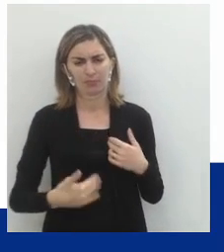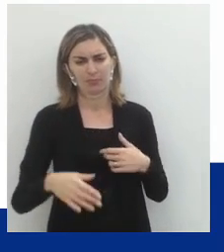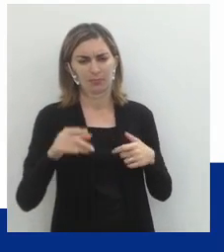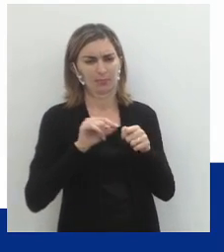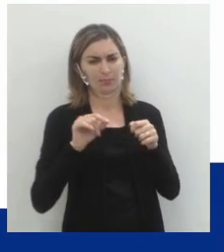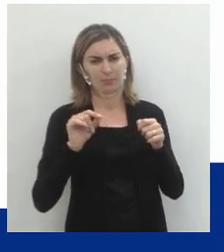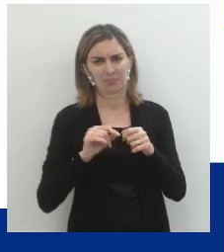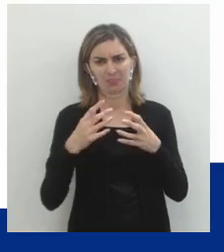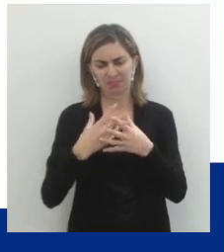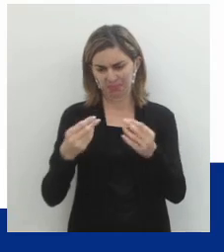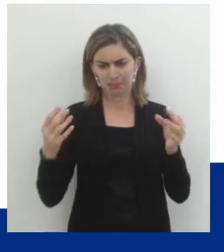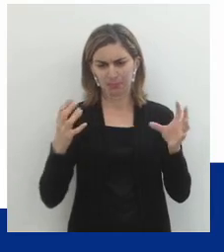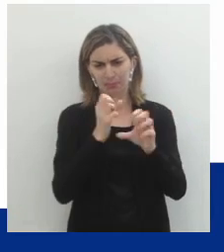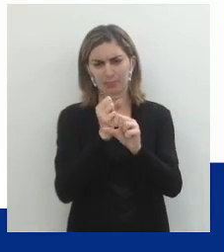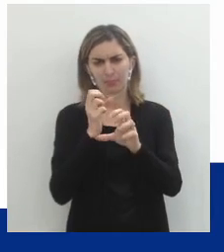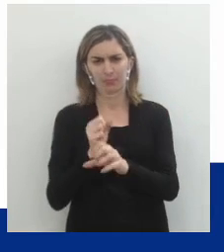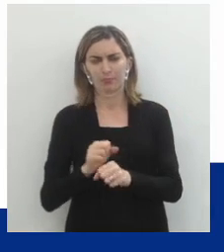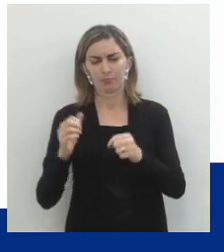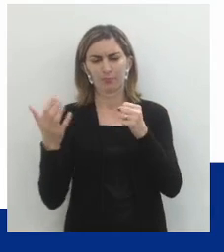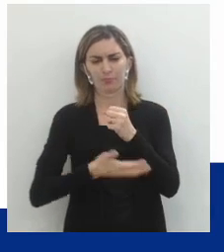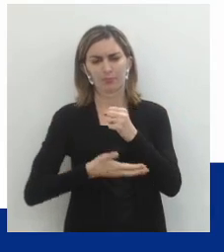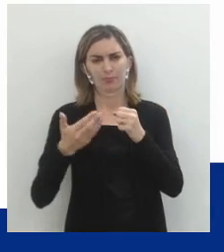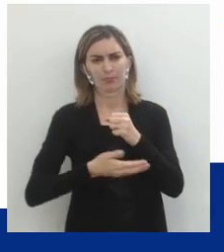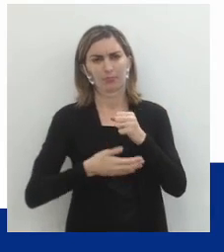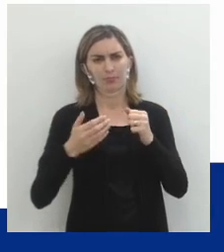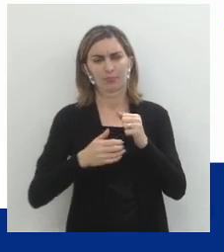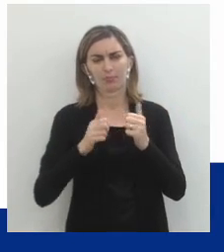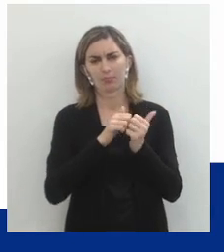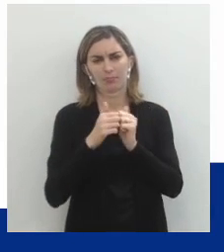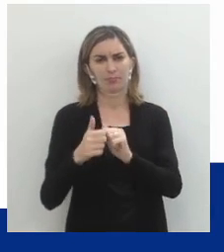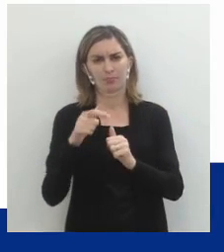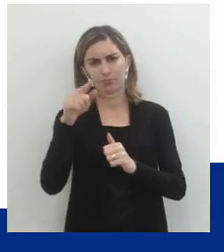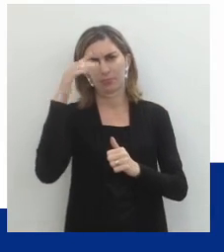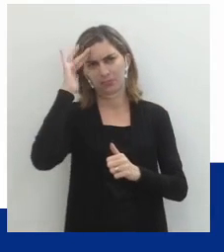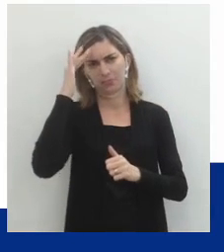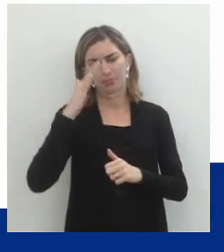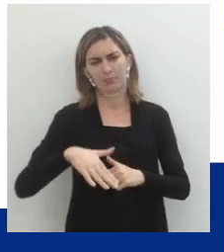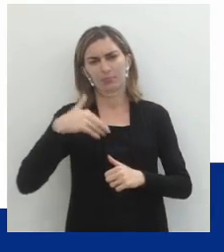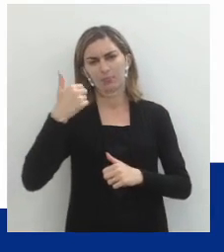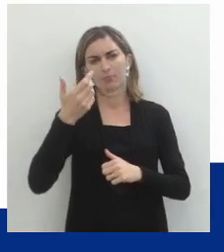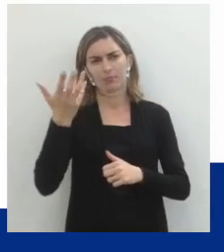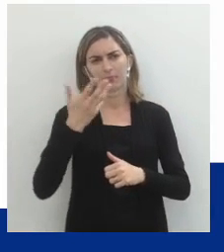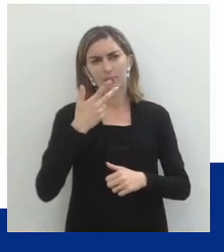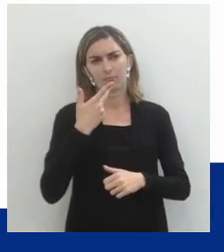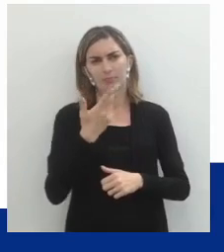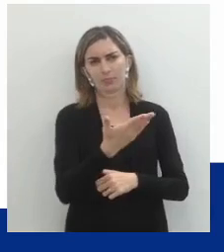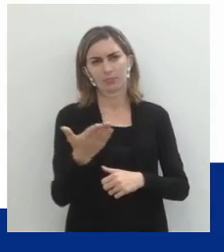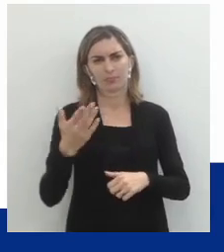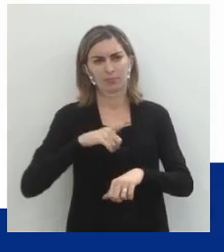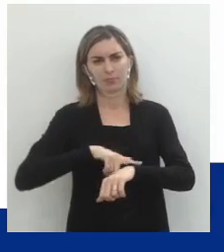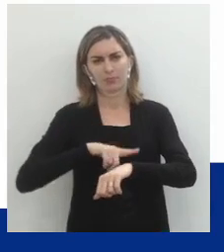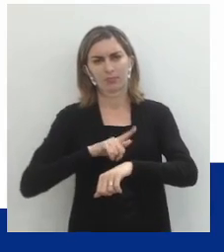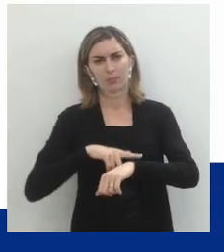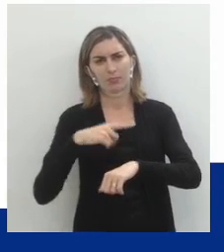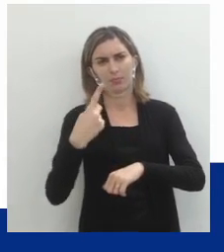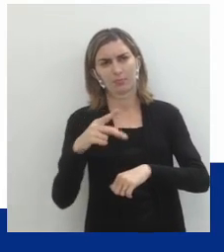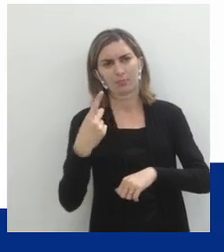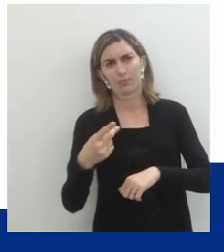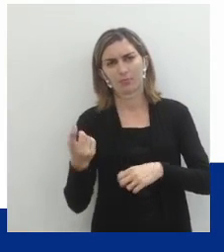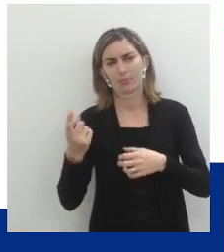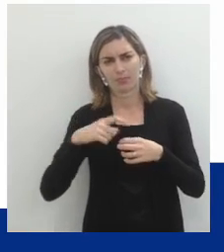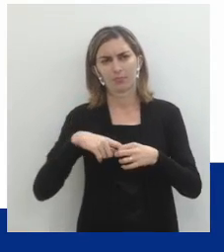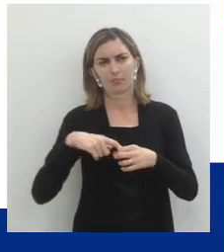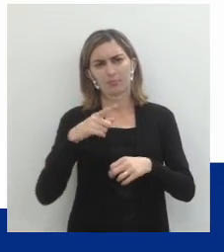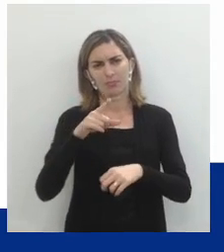aqui um monte de continhas já baseada, adaptada para você compreender melhor. Olha, o que eu quero dizer para você é que o tempo dessa volta